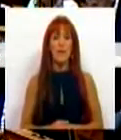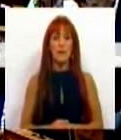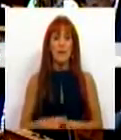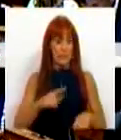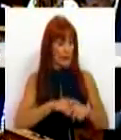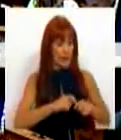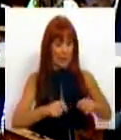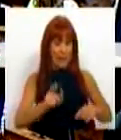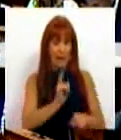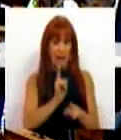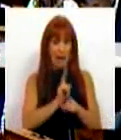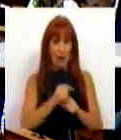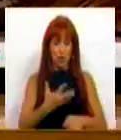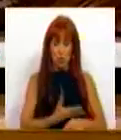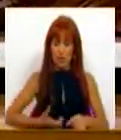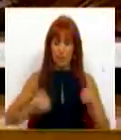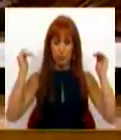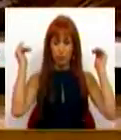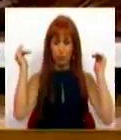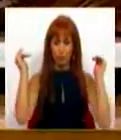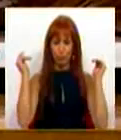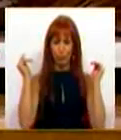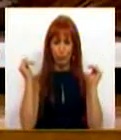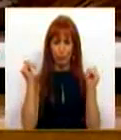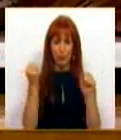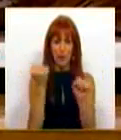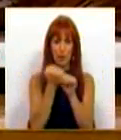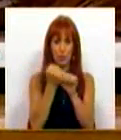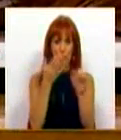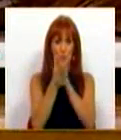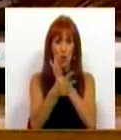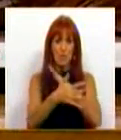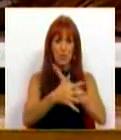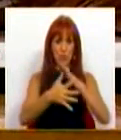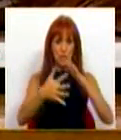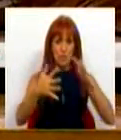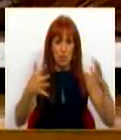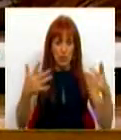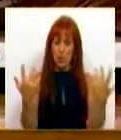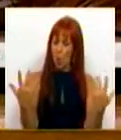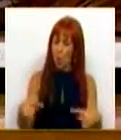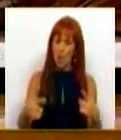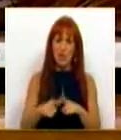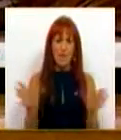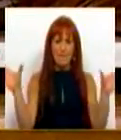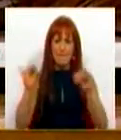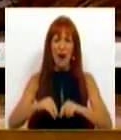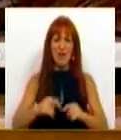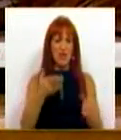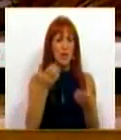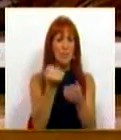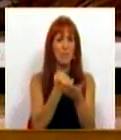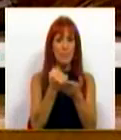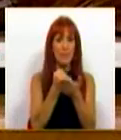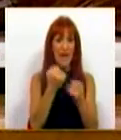Neste período, o desemprego desceu e o emprego subiu. Hoje somos mais no mercado